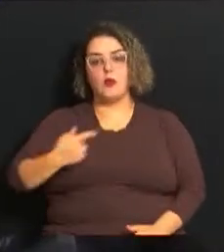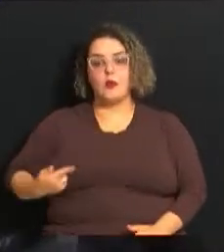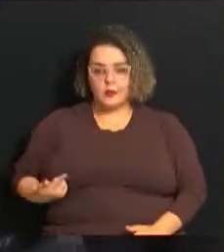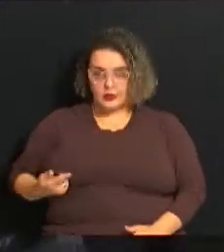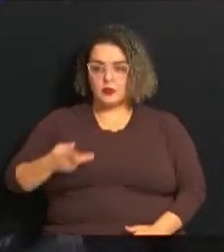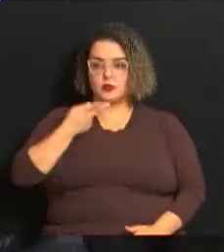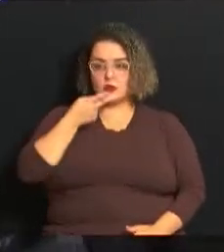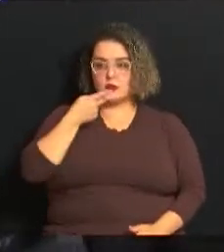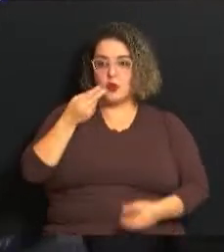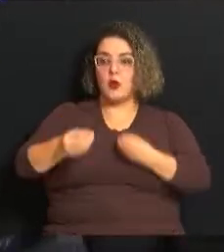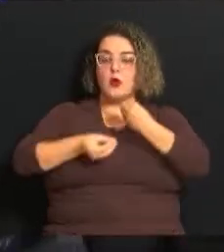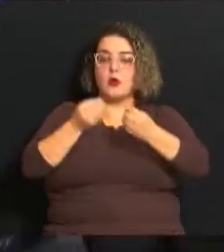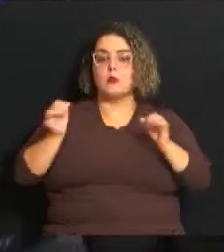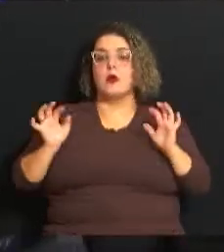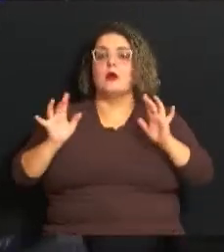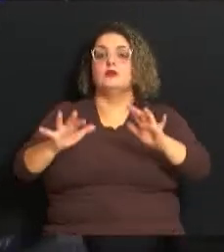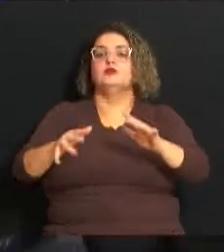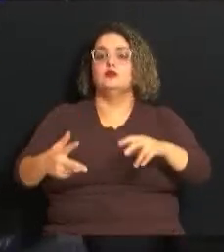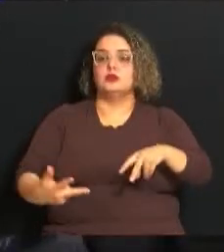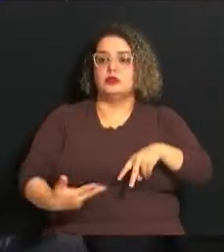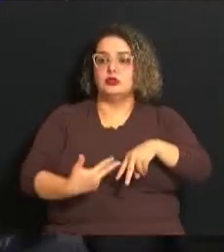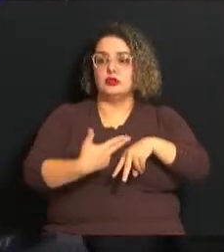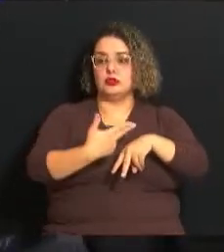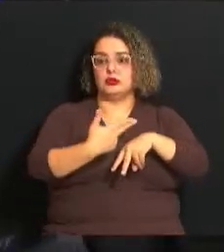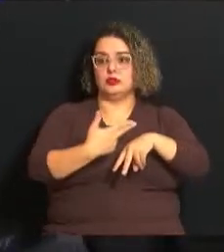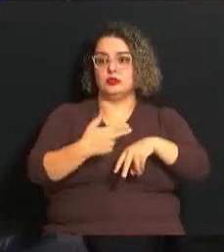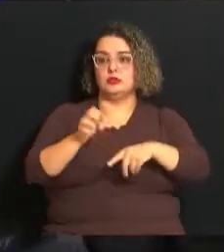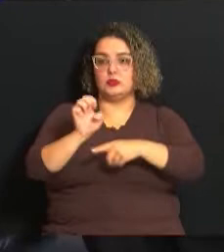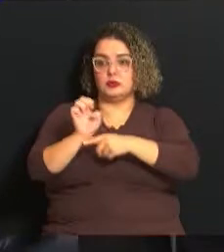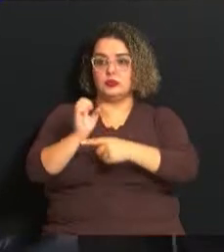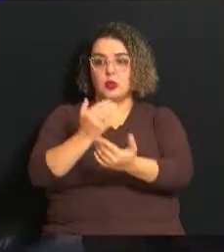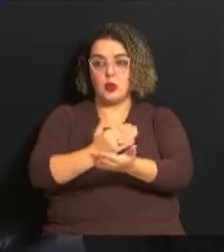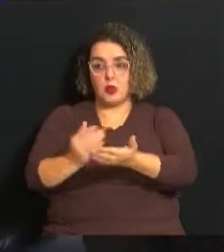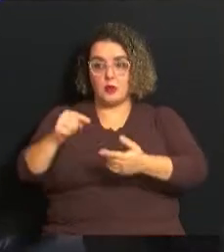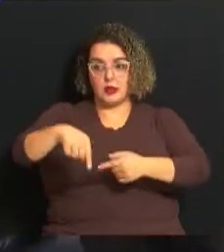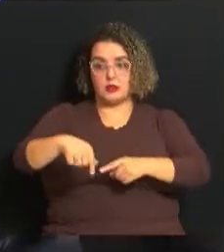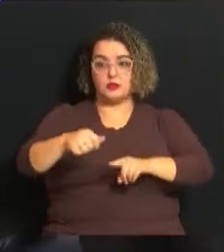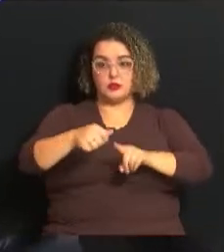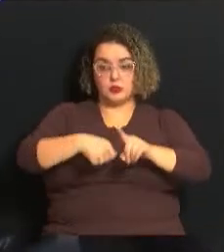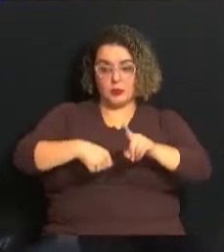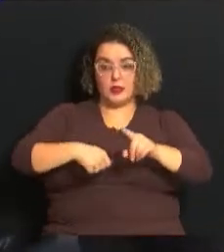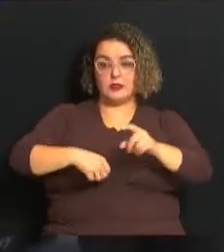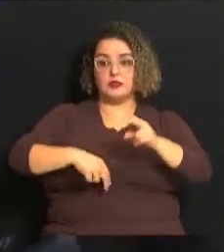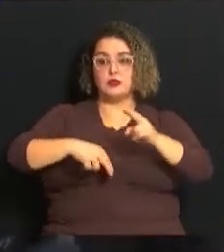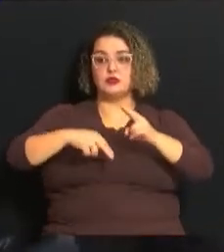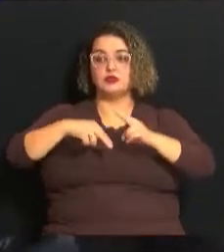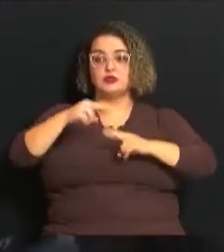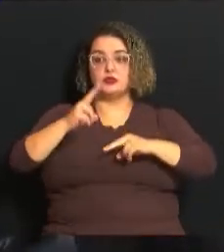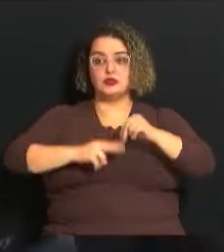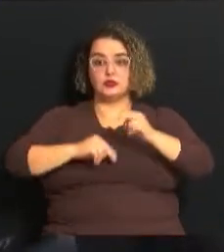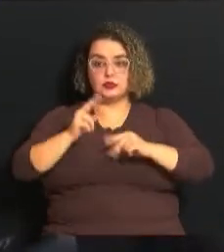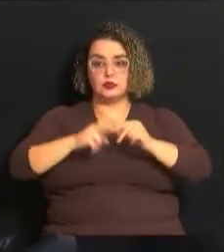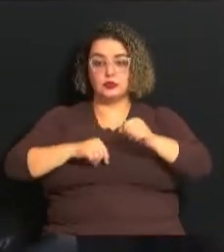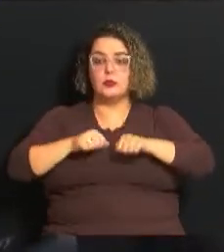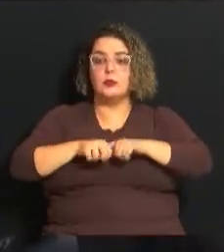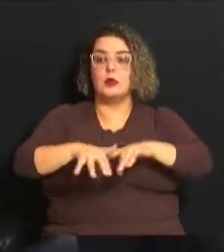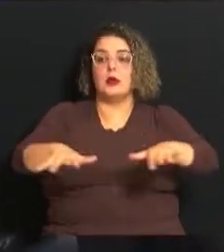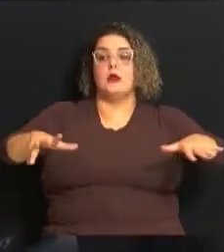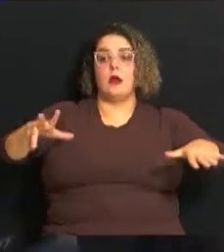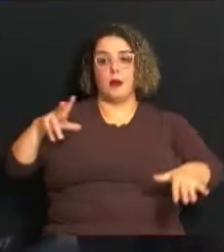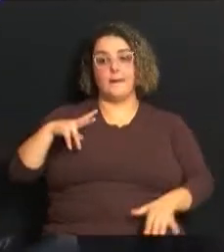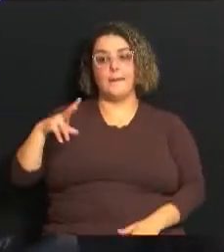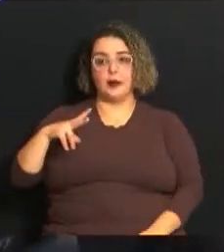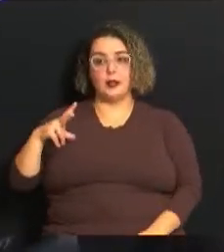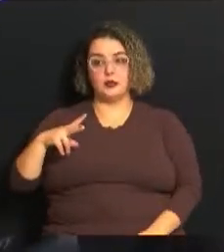realizado o mutirão de cirurgias. O Estado começa agora, já em junho, ampliando a sua rede própria